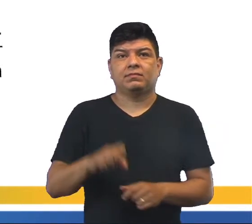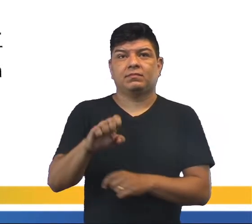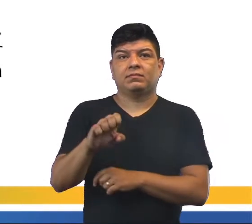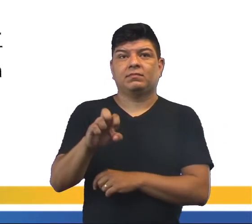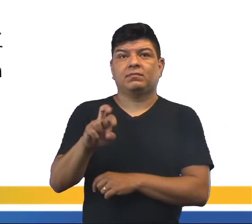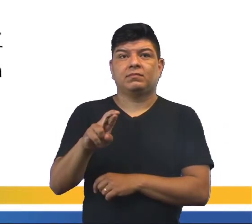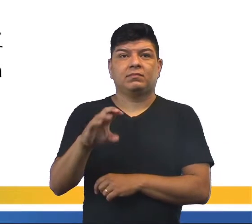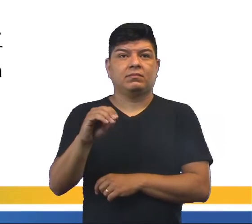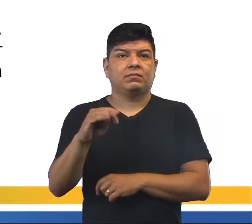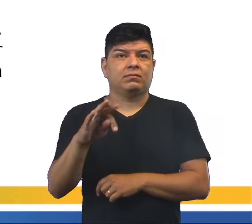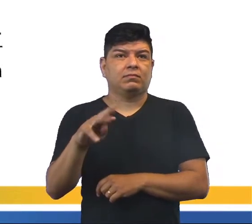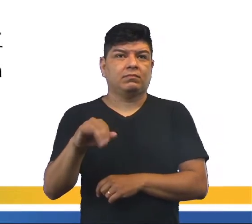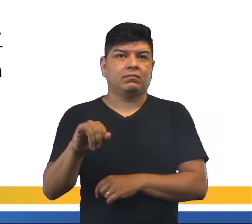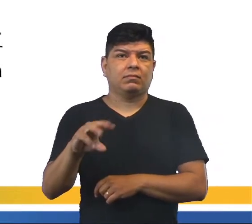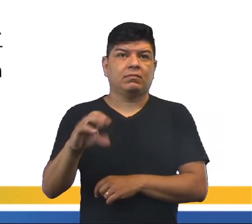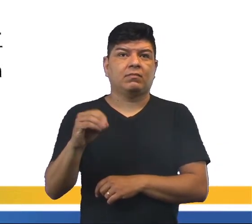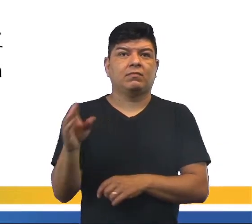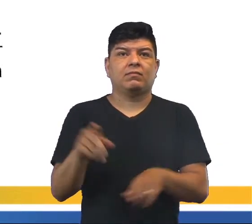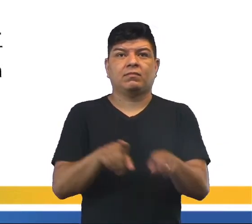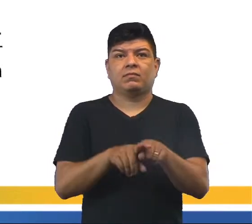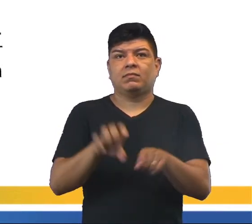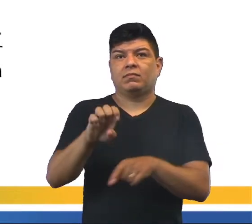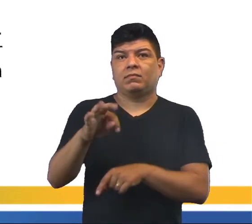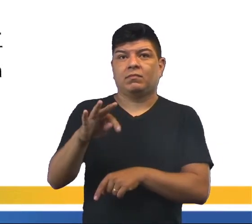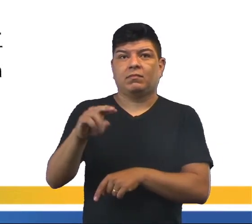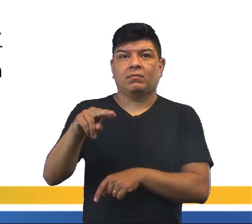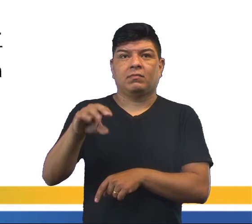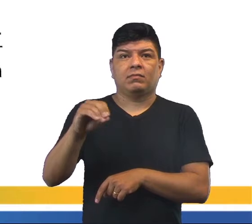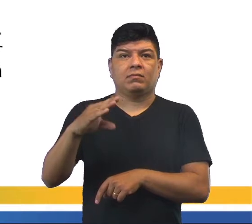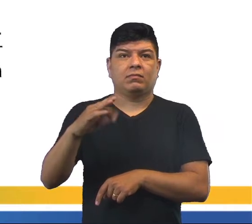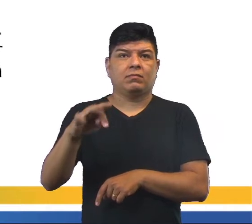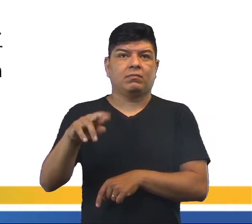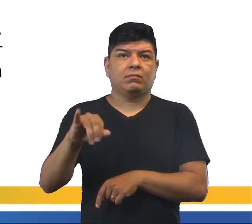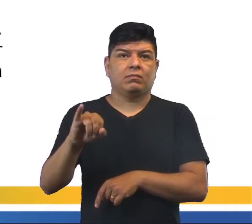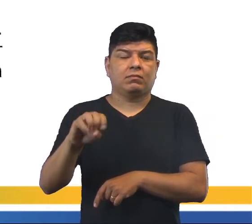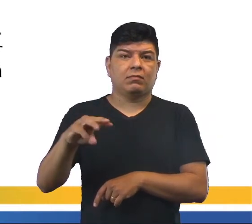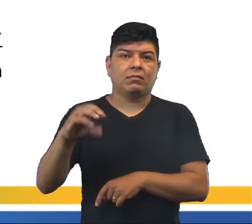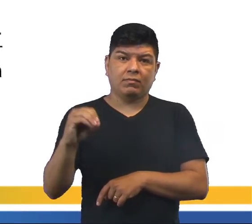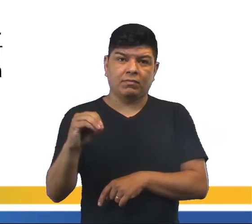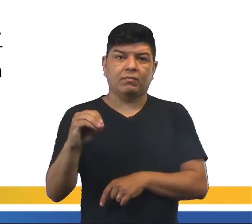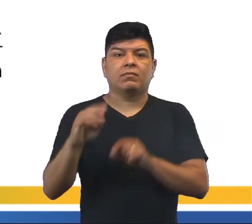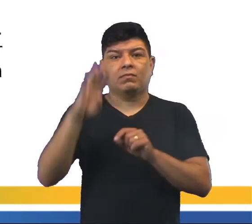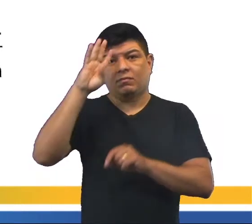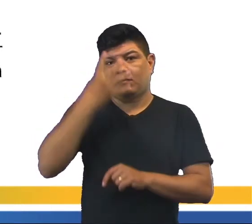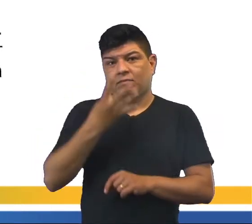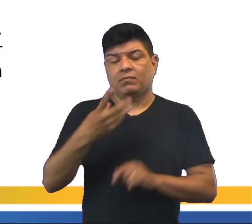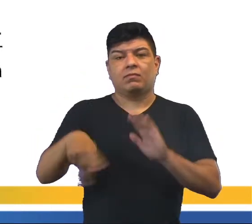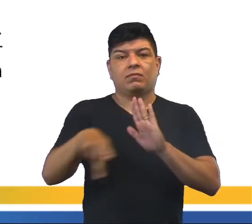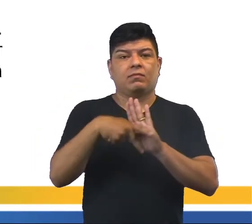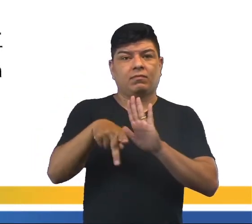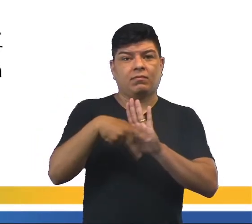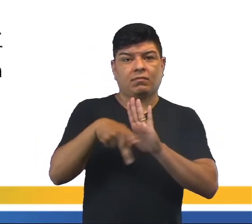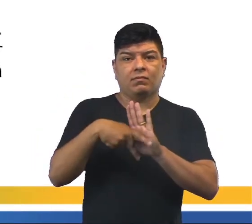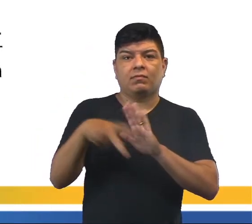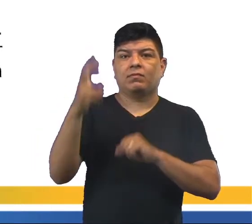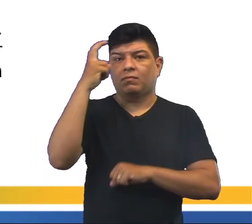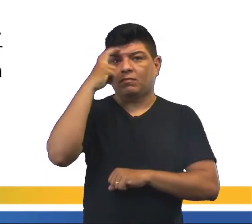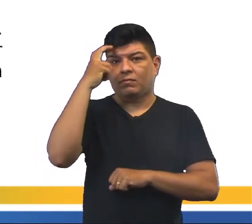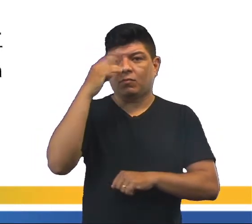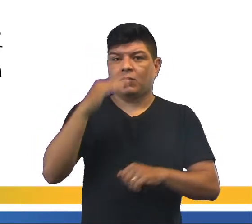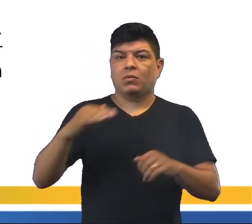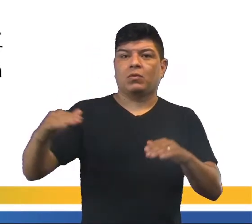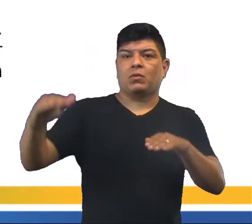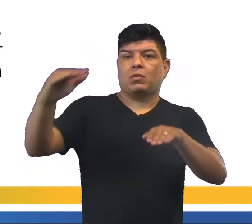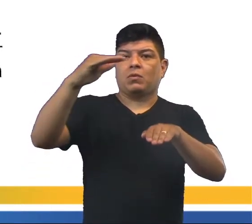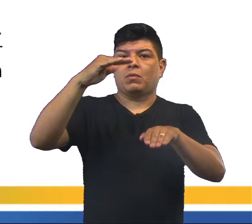Eurocentrismo e etnocentrismo. O etnocentrismo é uma atitude de considerar sua própria cultura como superior